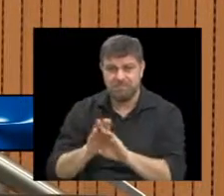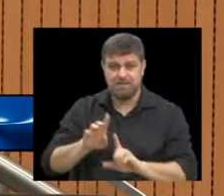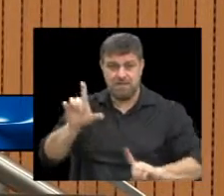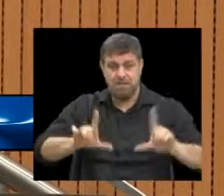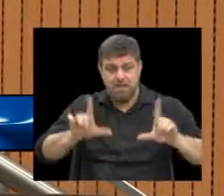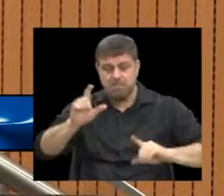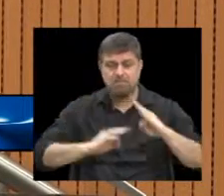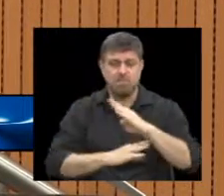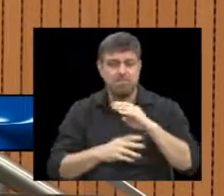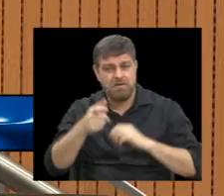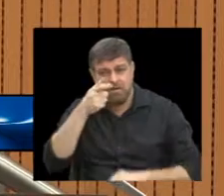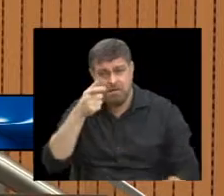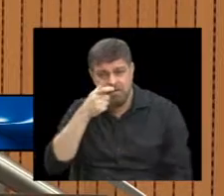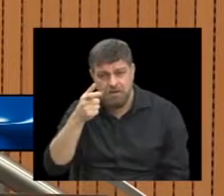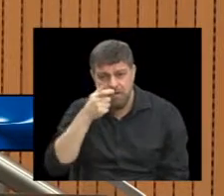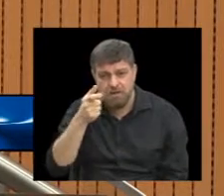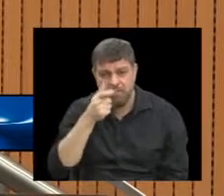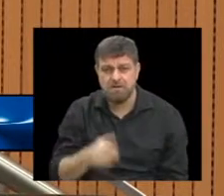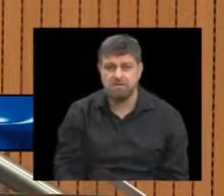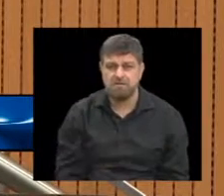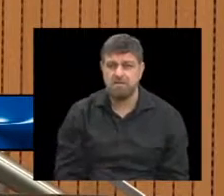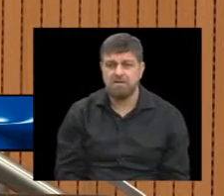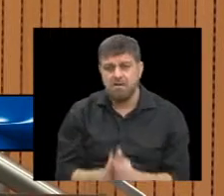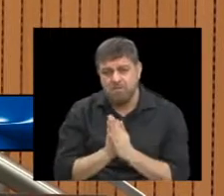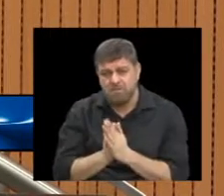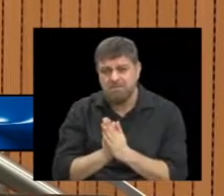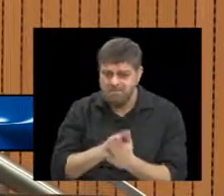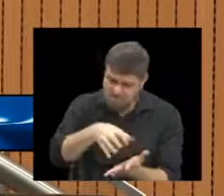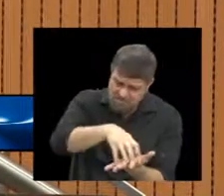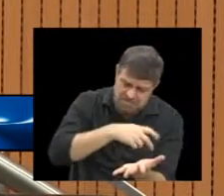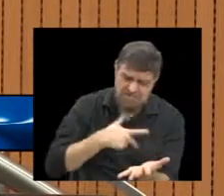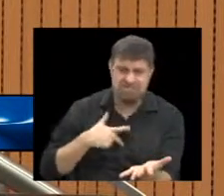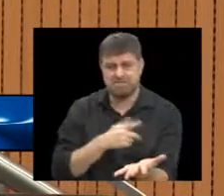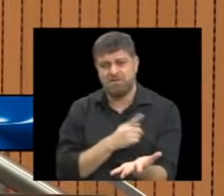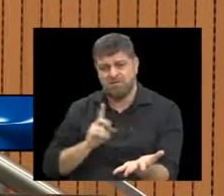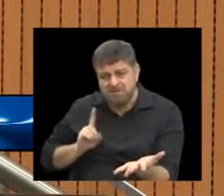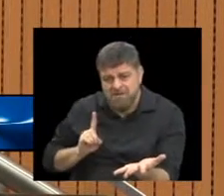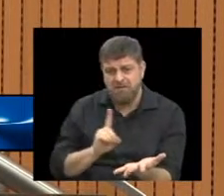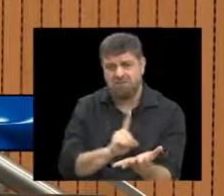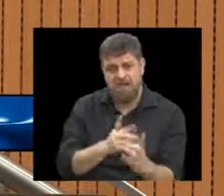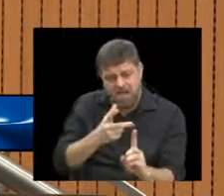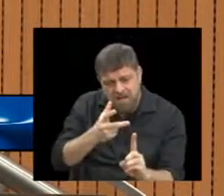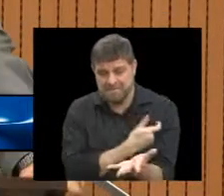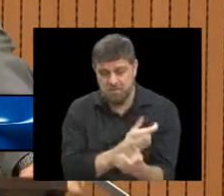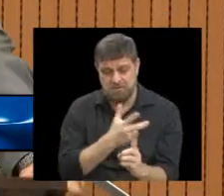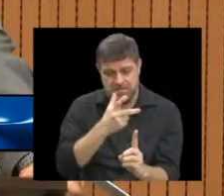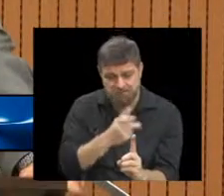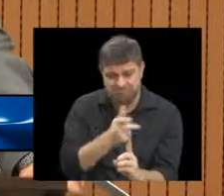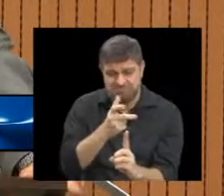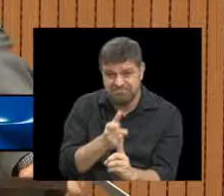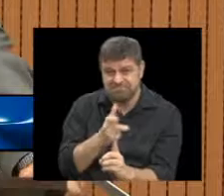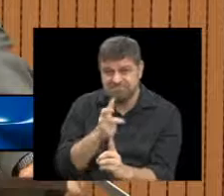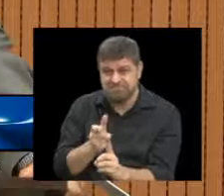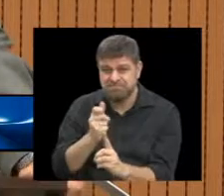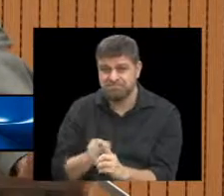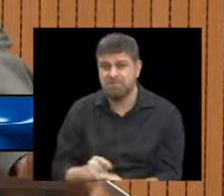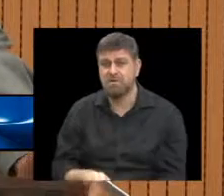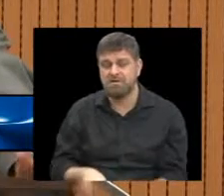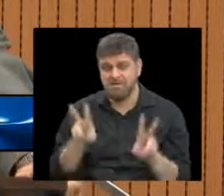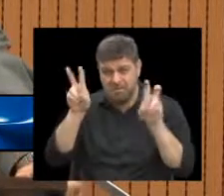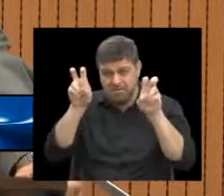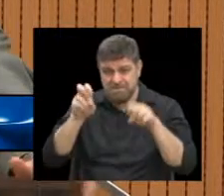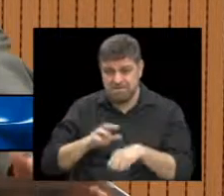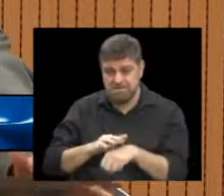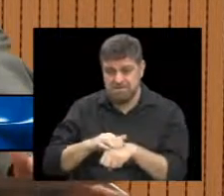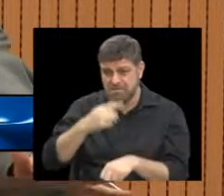assistem pela TV Câmara, que se dirijam aos postos de saúde para que façam a vacinação. É importante, existem